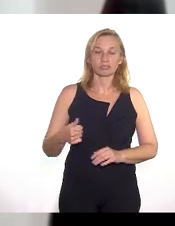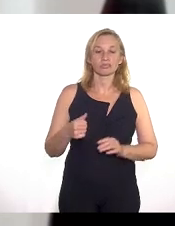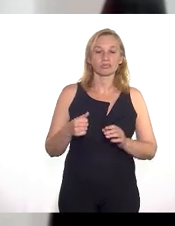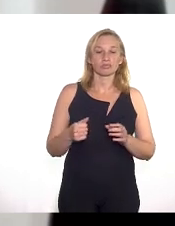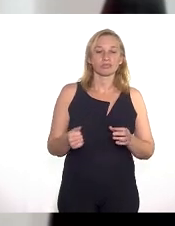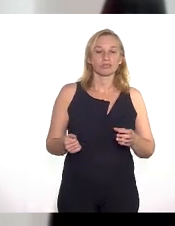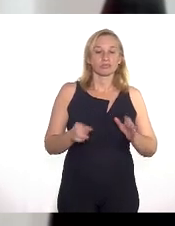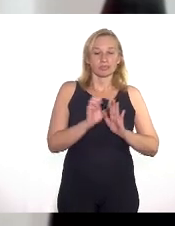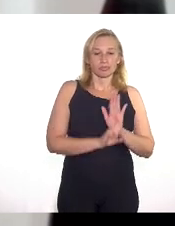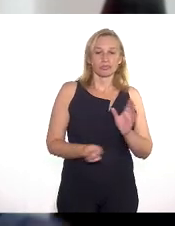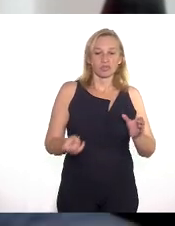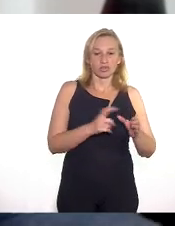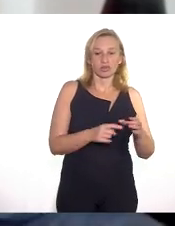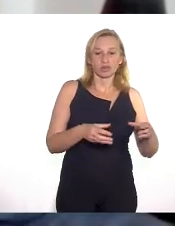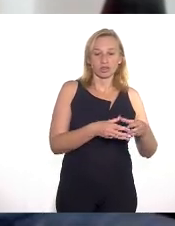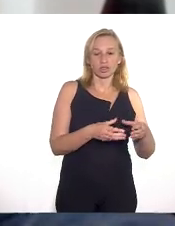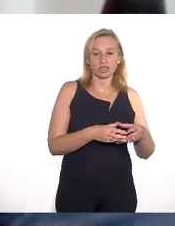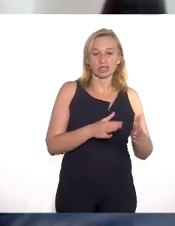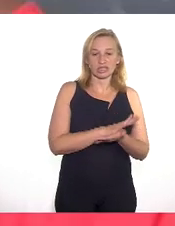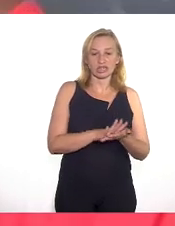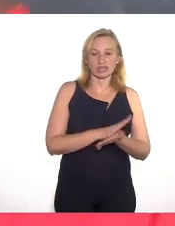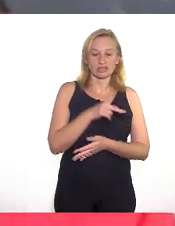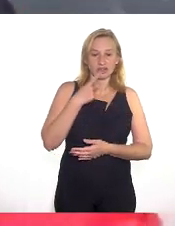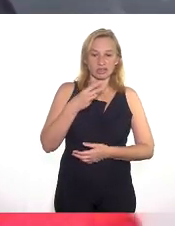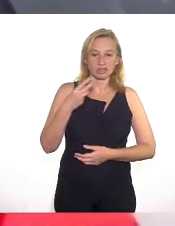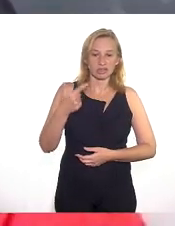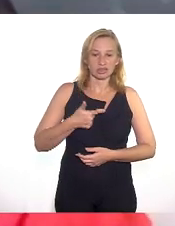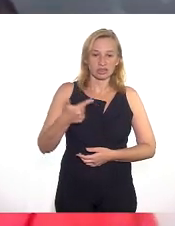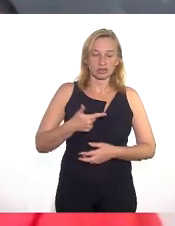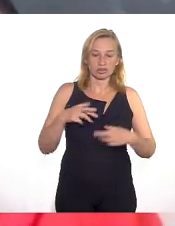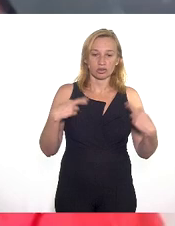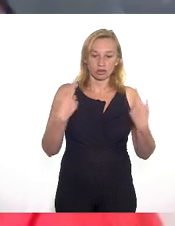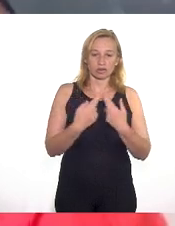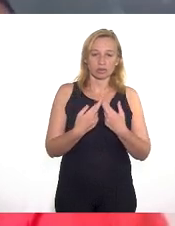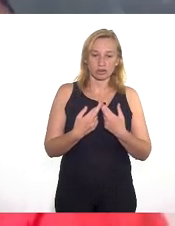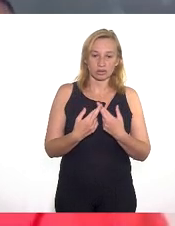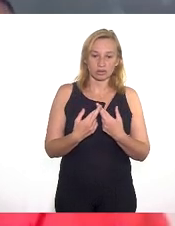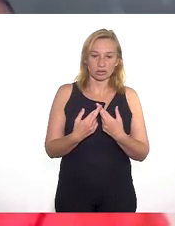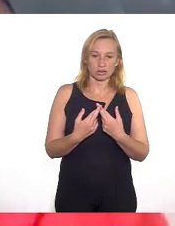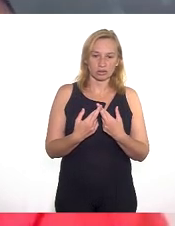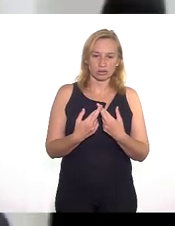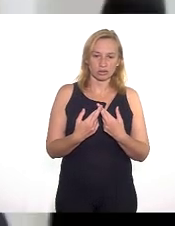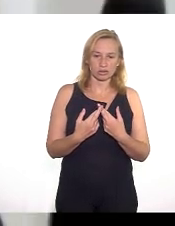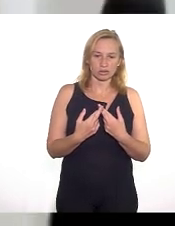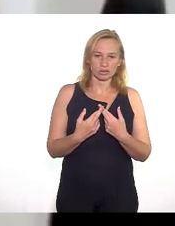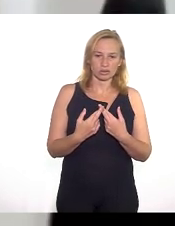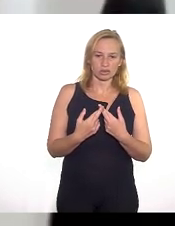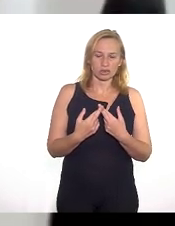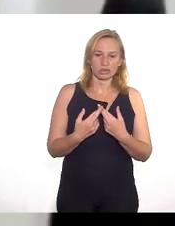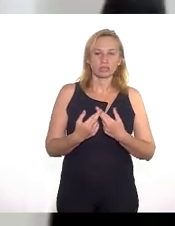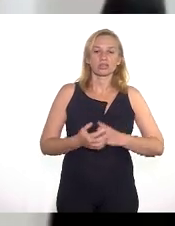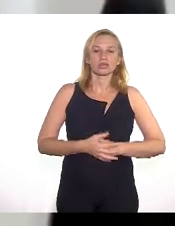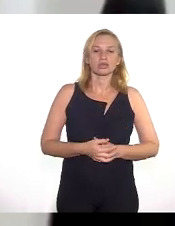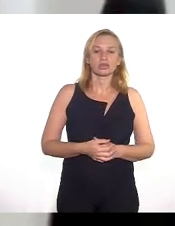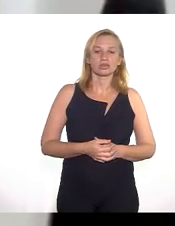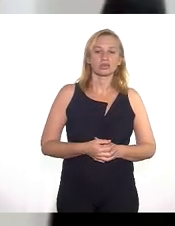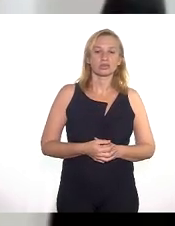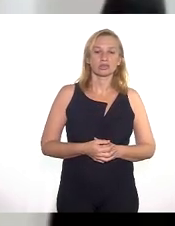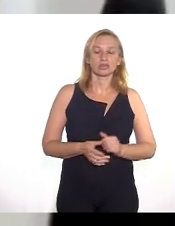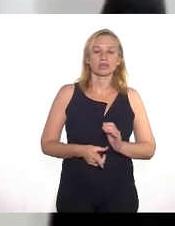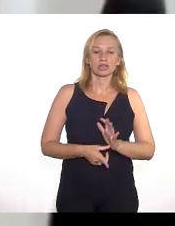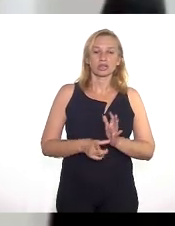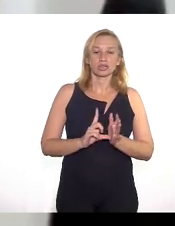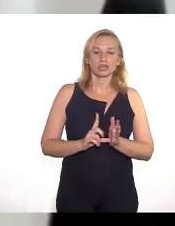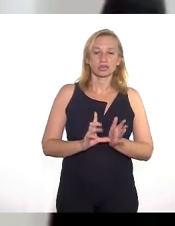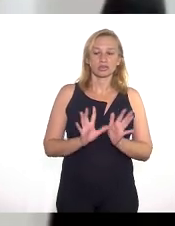comissões. Nada mais a tratar na segunda sessão. A segunda sessão extraordinária, a presidência, antes de encerrar